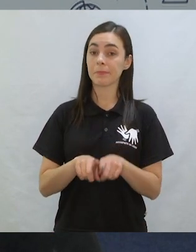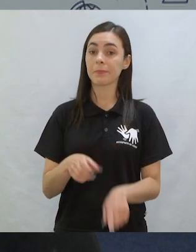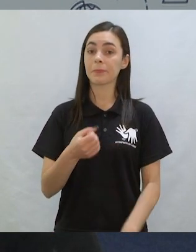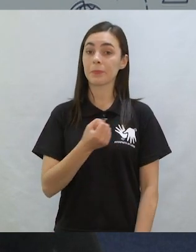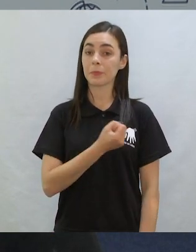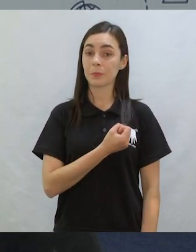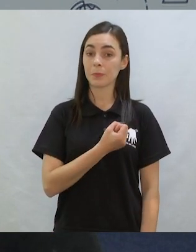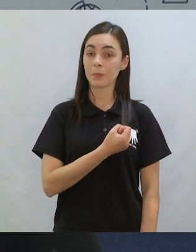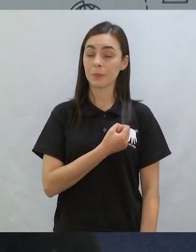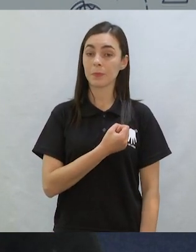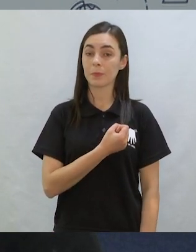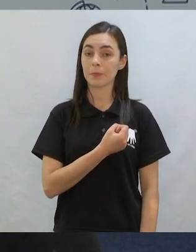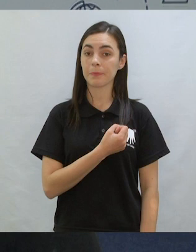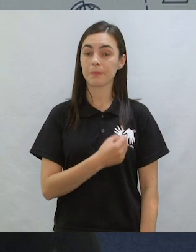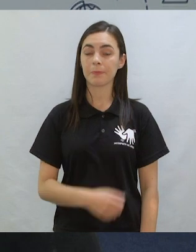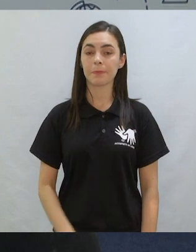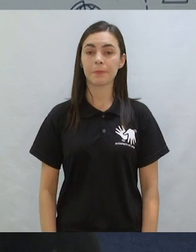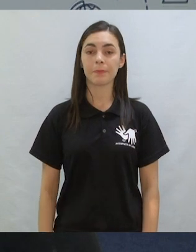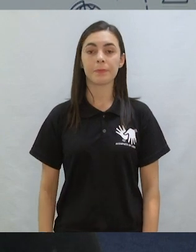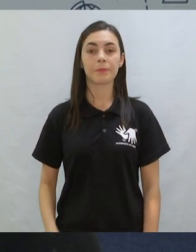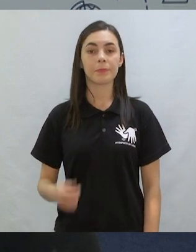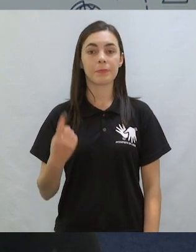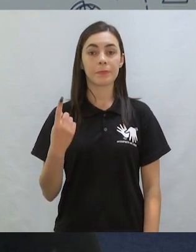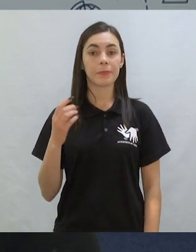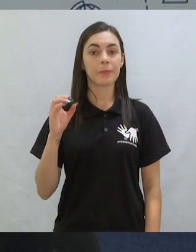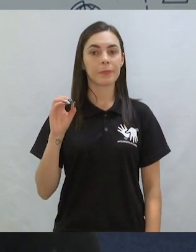E nós vamos precisar do número